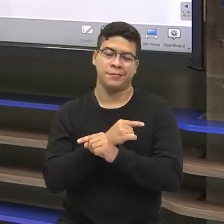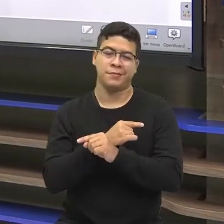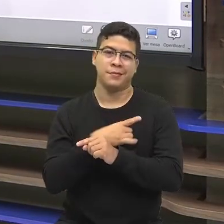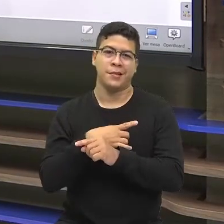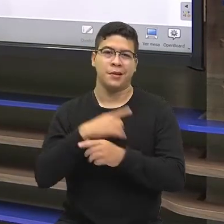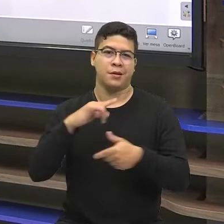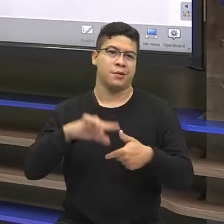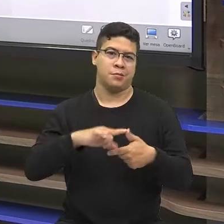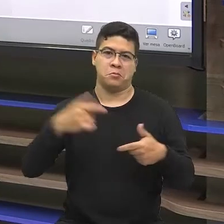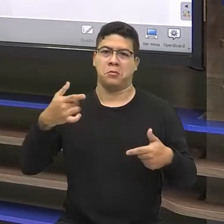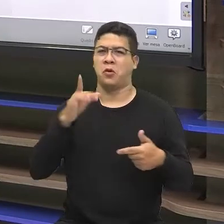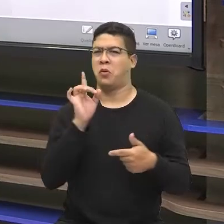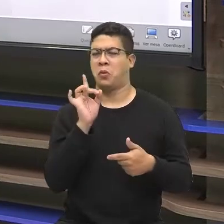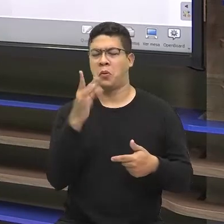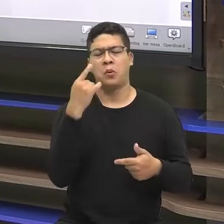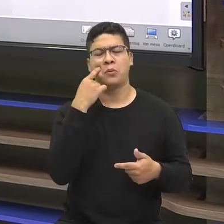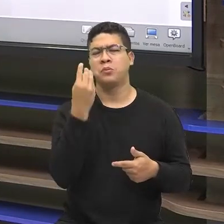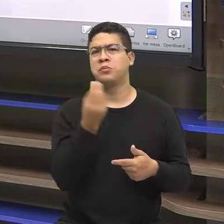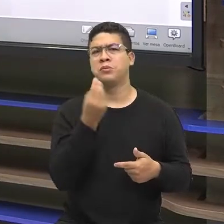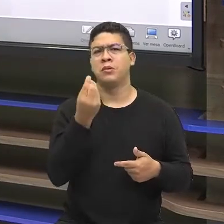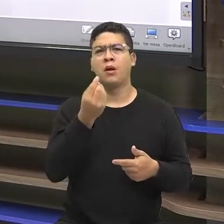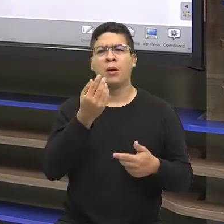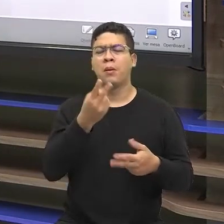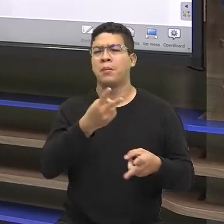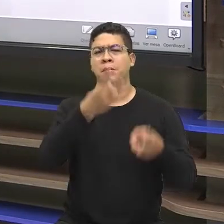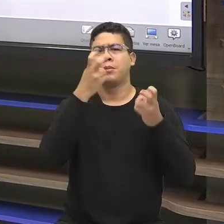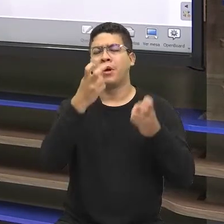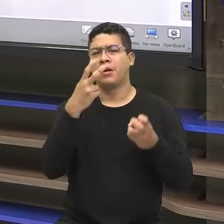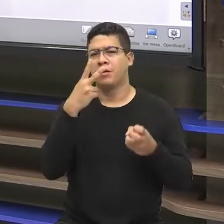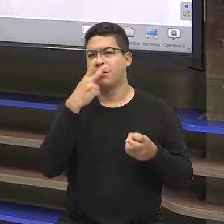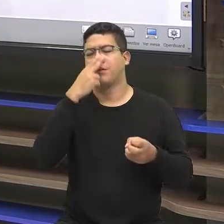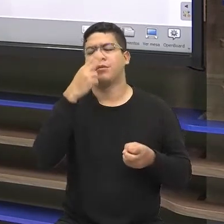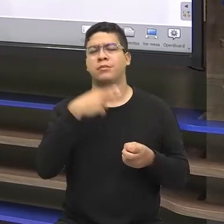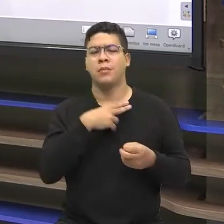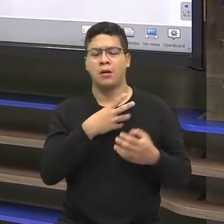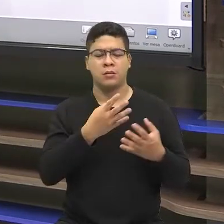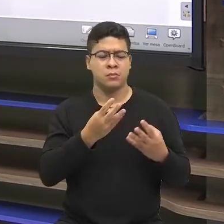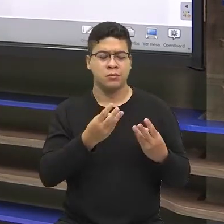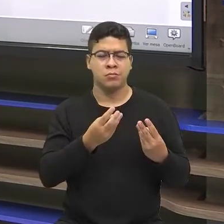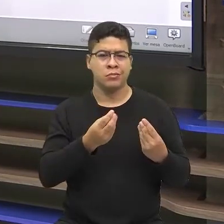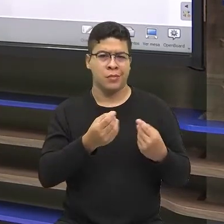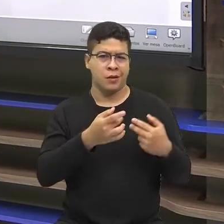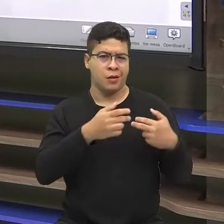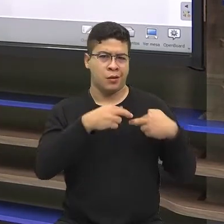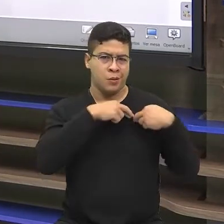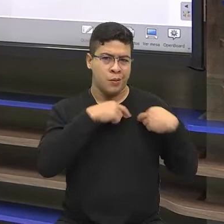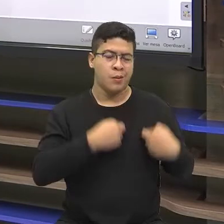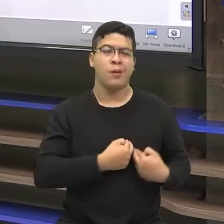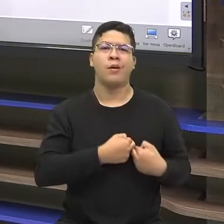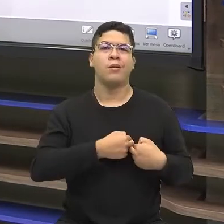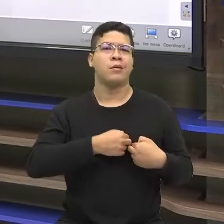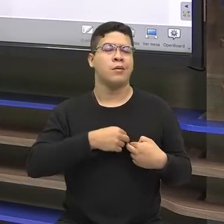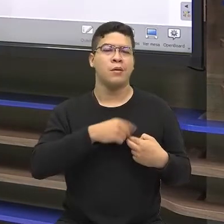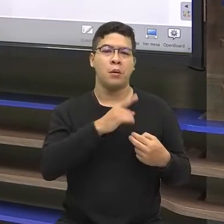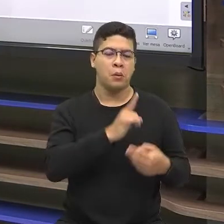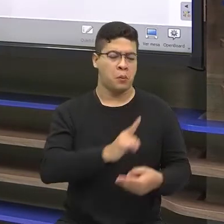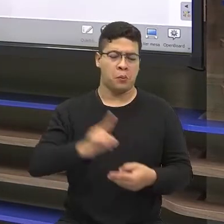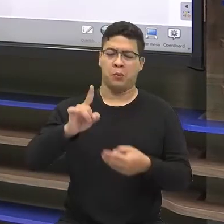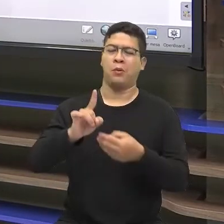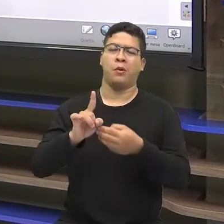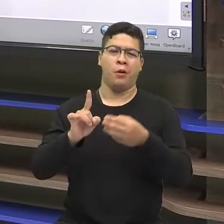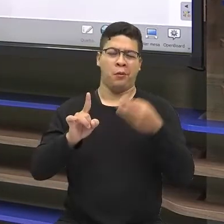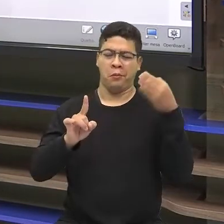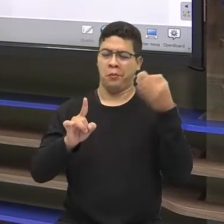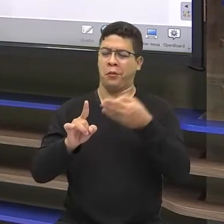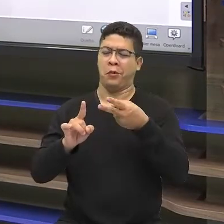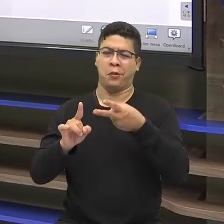modernismo ele não vai fazer nada parecido ali com o romantismo, onde o índio era o herói nacional, né, um ser heróico